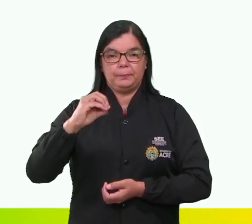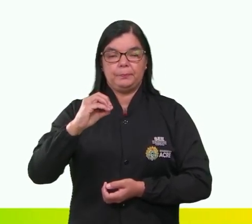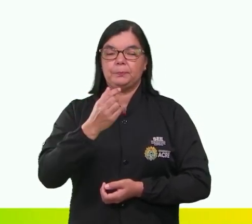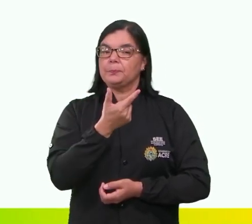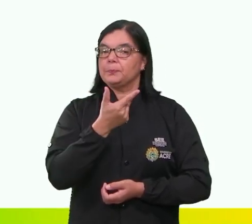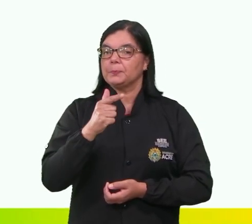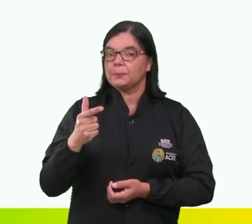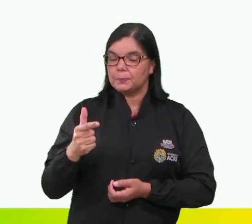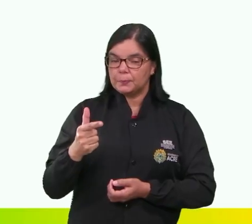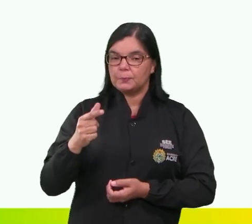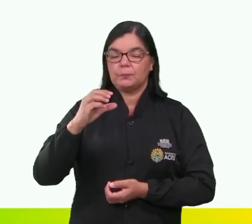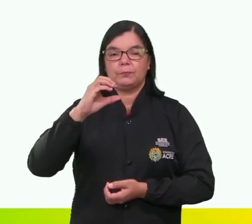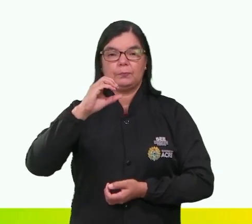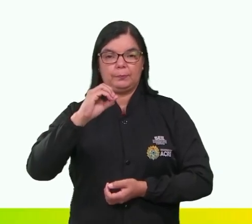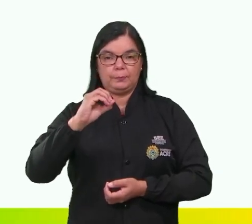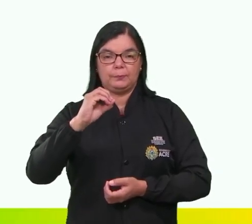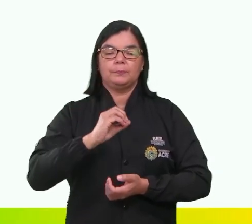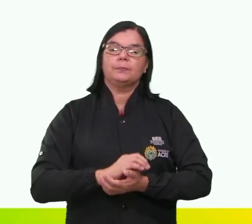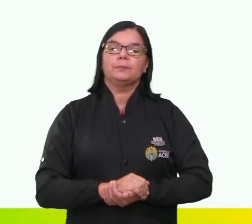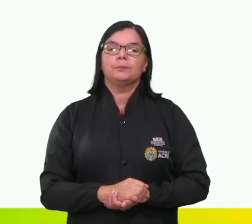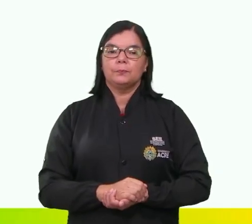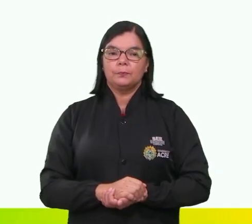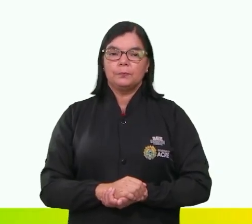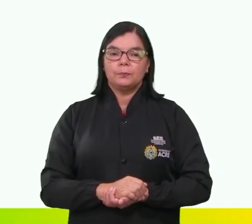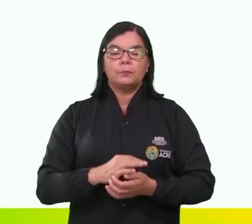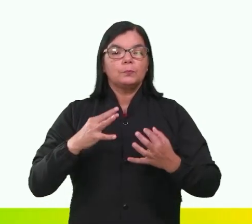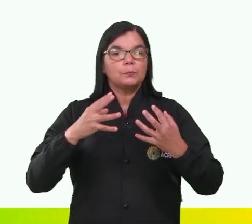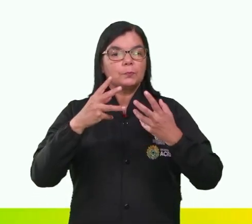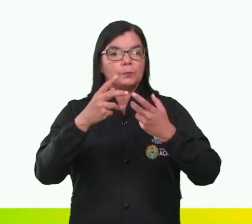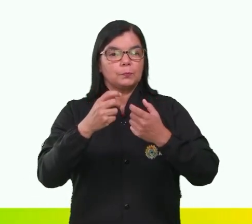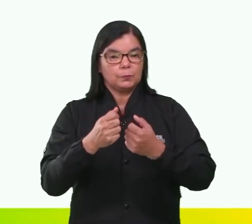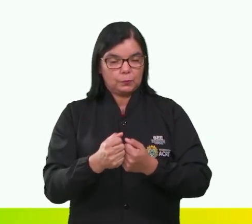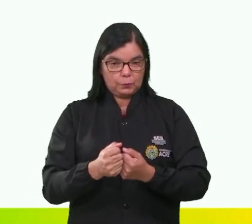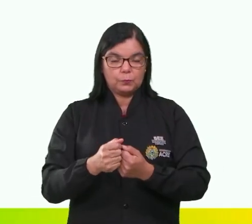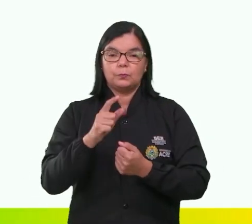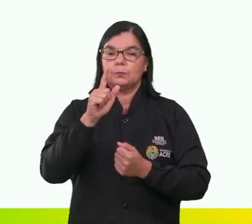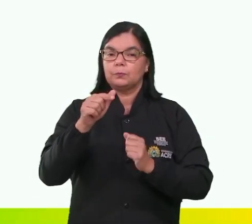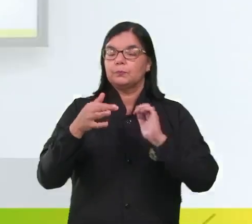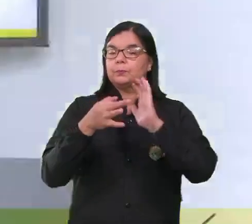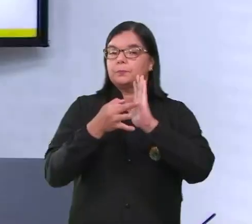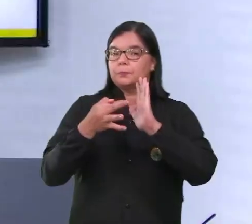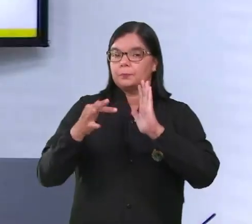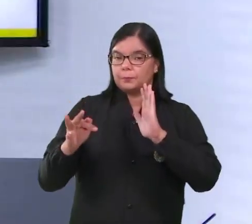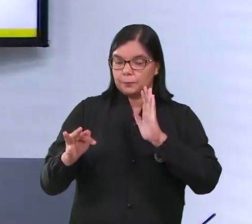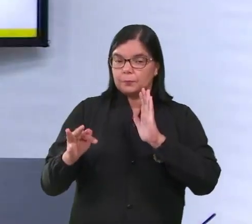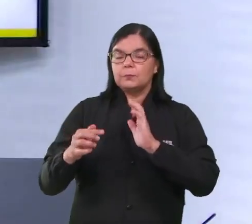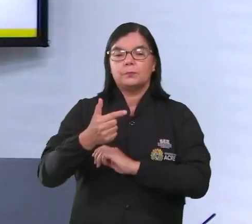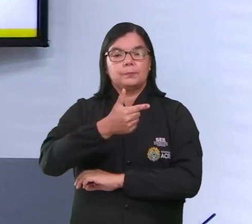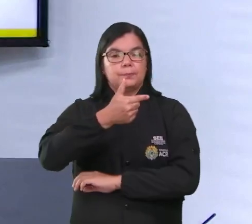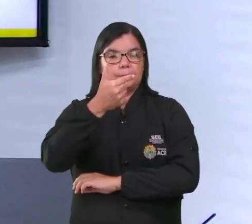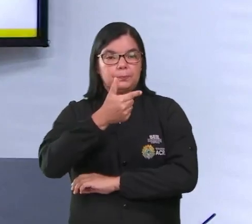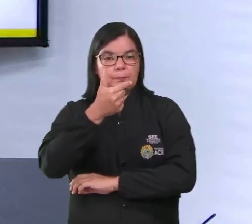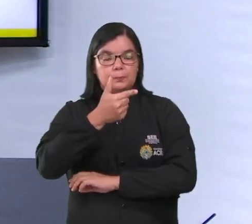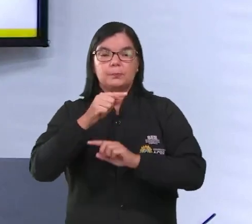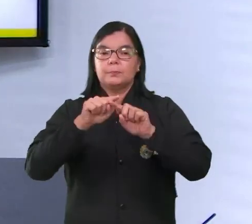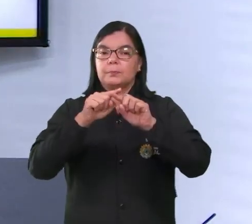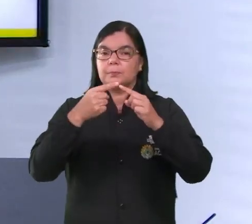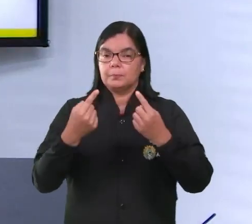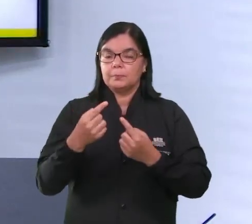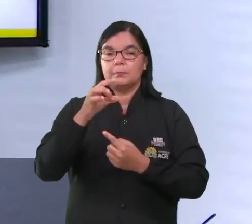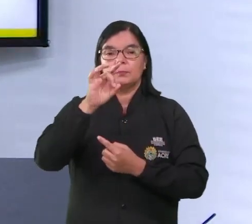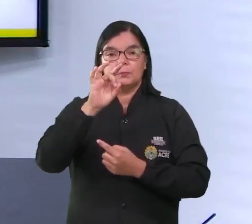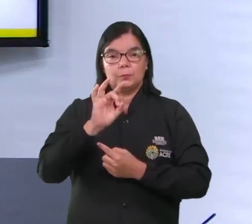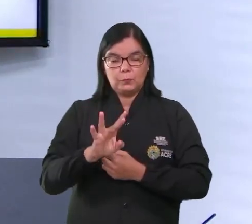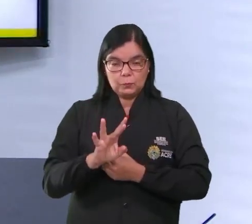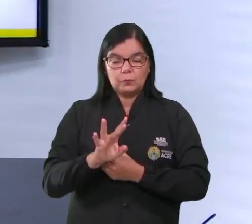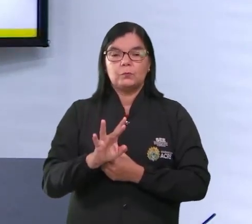tem nada, é igual a 0. Todas essas são funções quadráticas, mas somente a